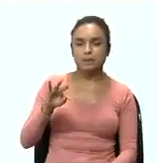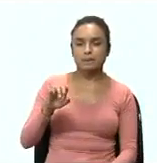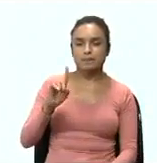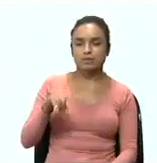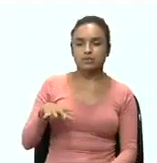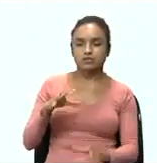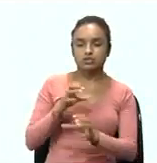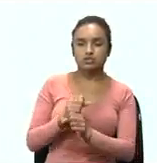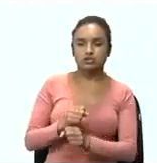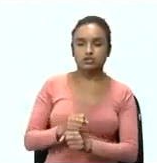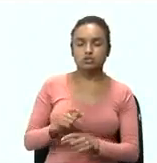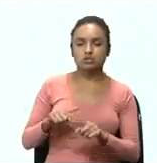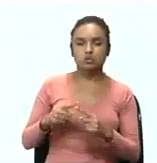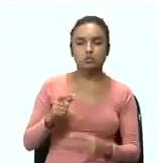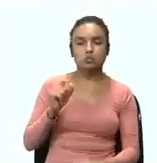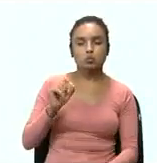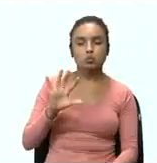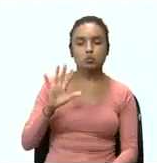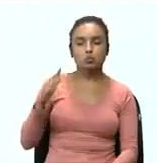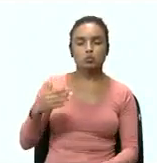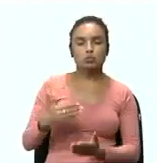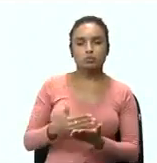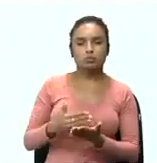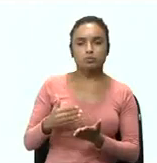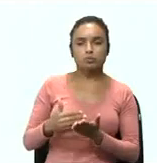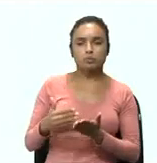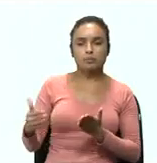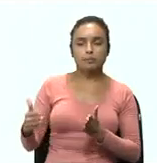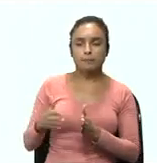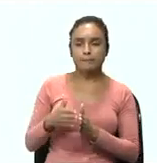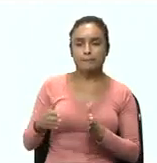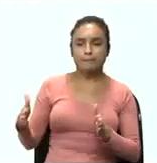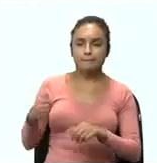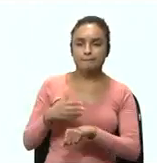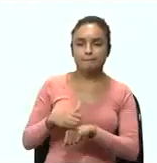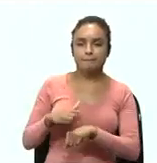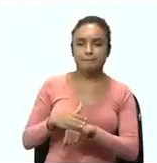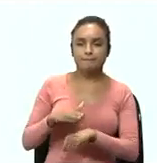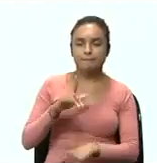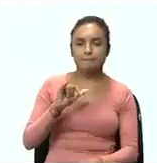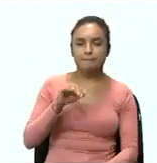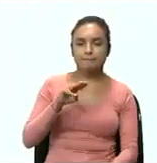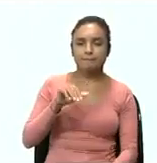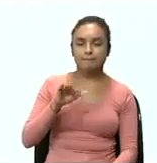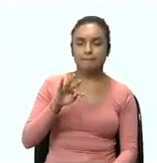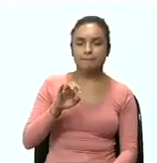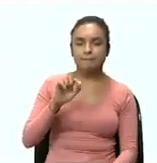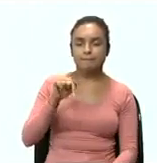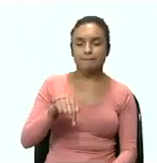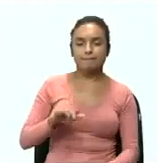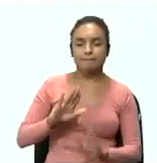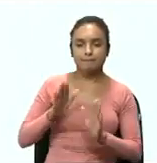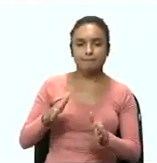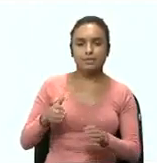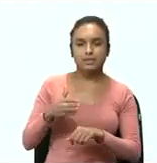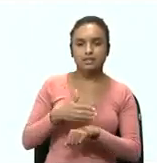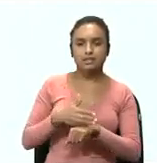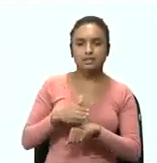soma, mas o que acontece quando eu aplico o limite? Olha só, o meio eu vou repetir, chegou o momento de aplicar o